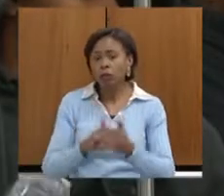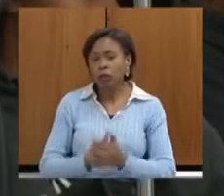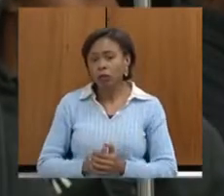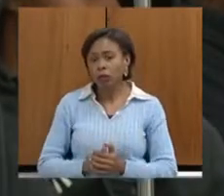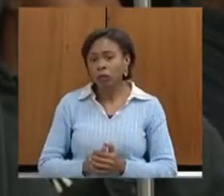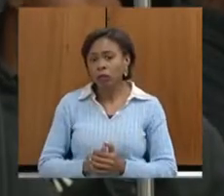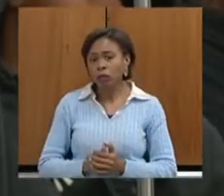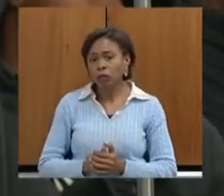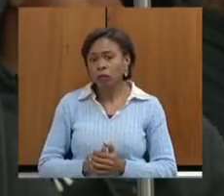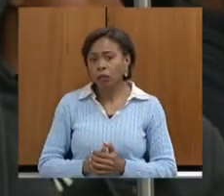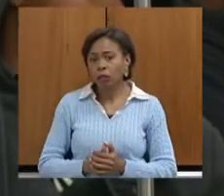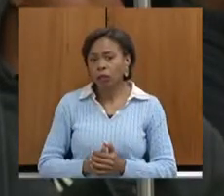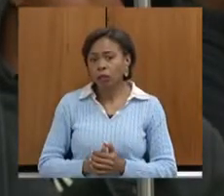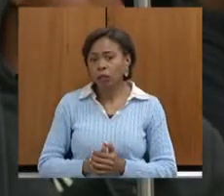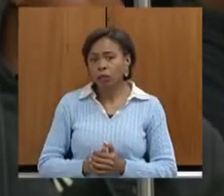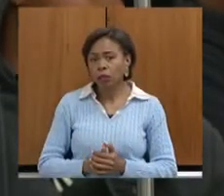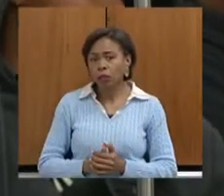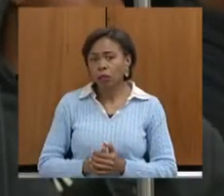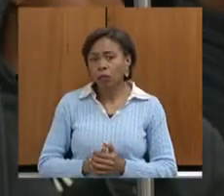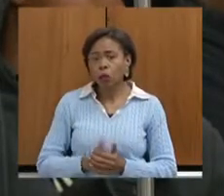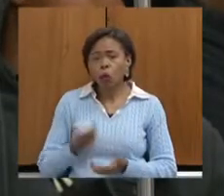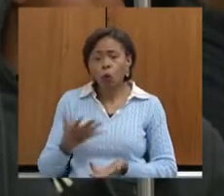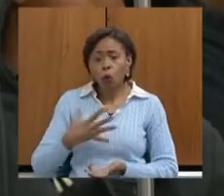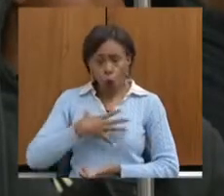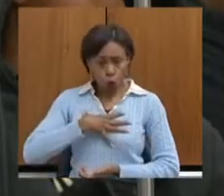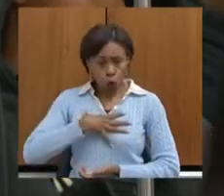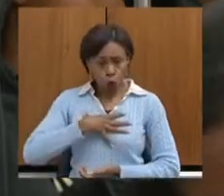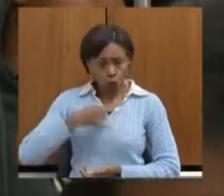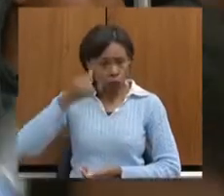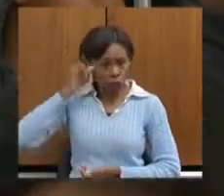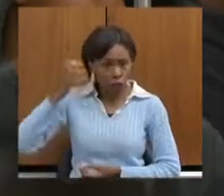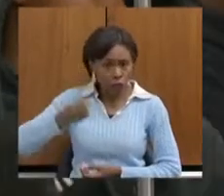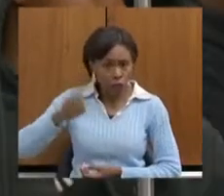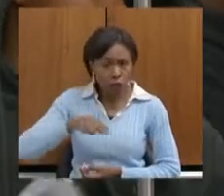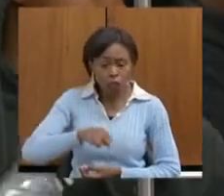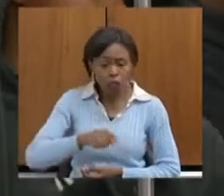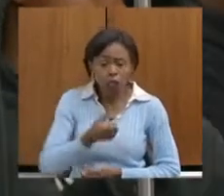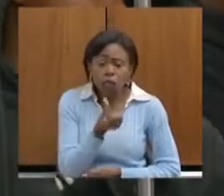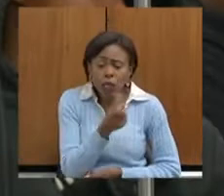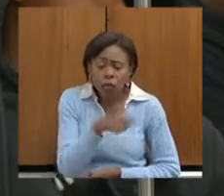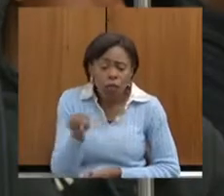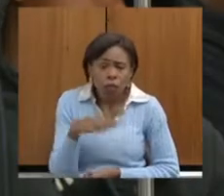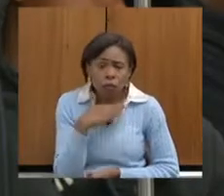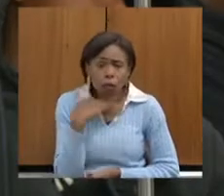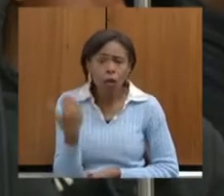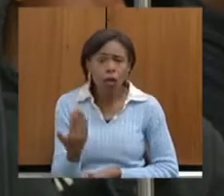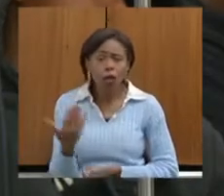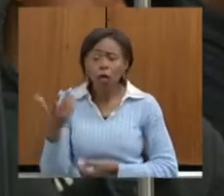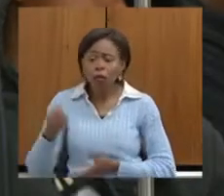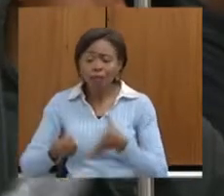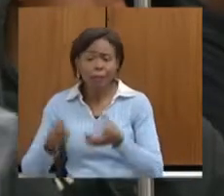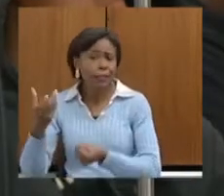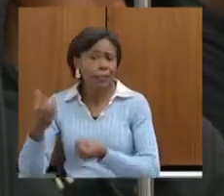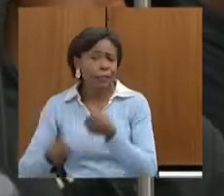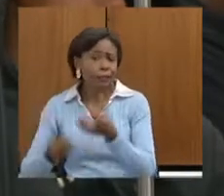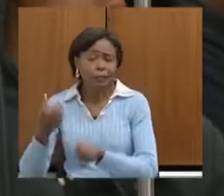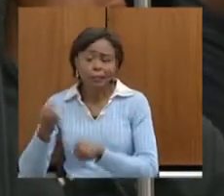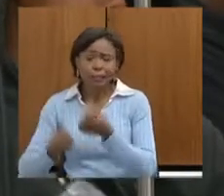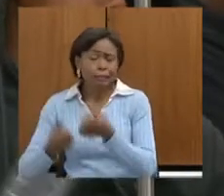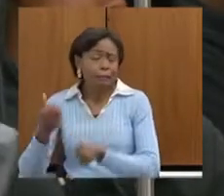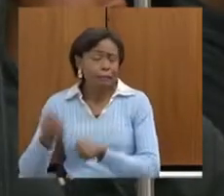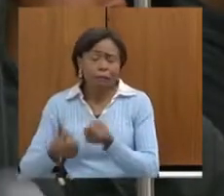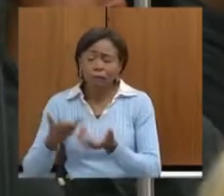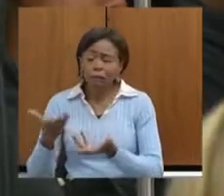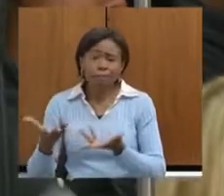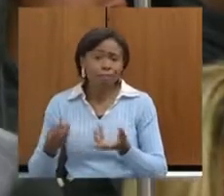o bezerro tava com seis meses e morreu e eu tô lá tirando leite da vaca e vender que eu tenho que sobreviver Ah e